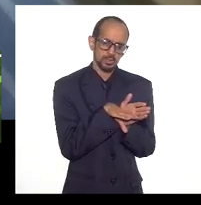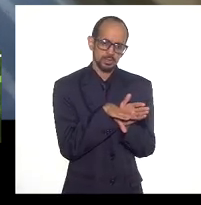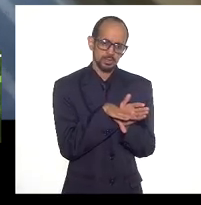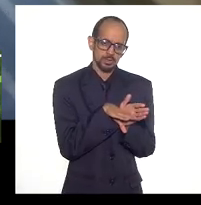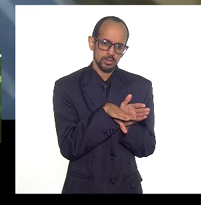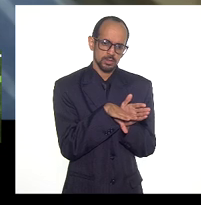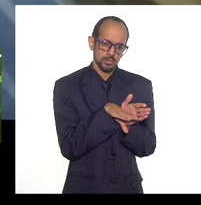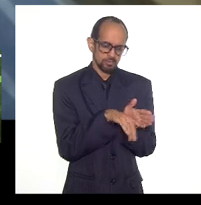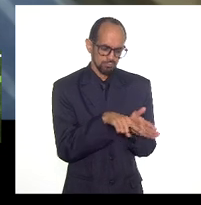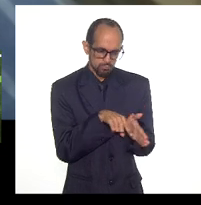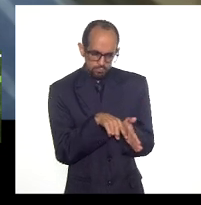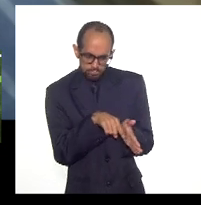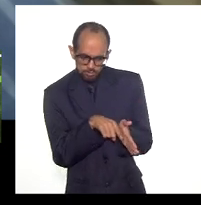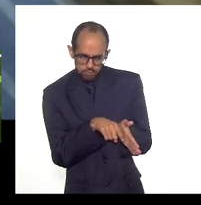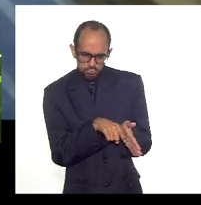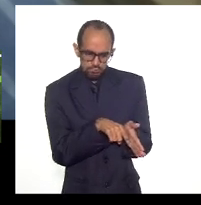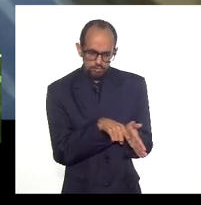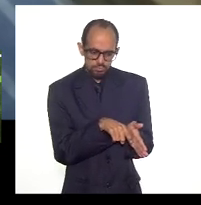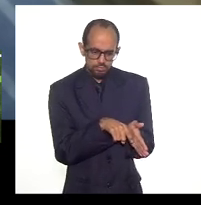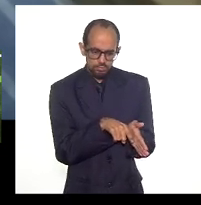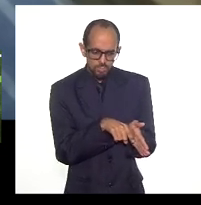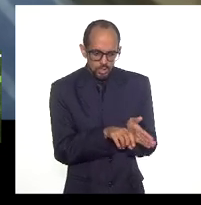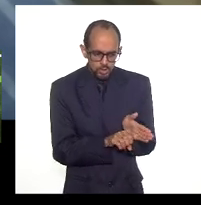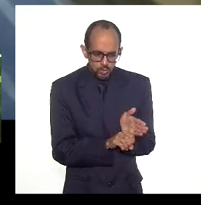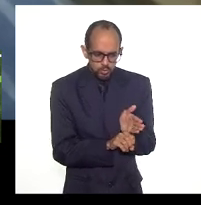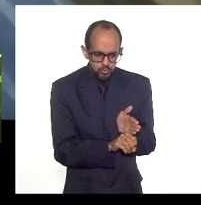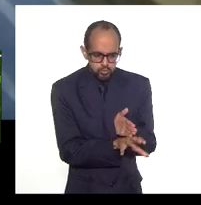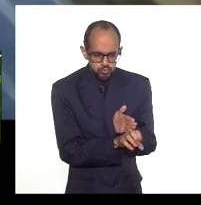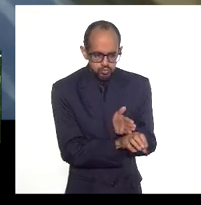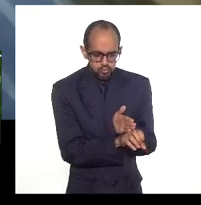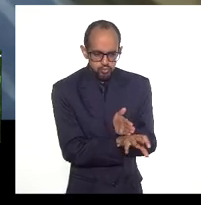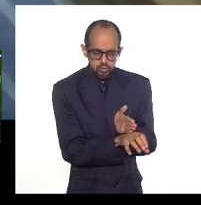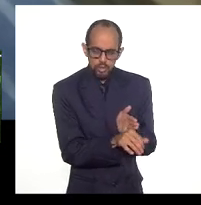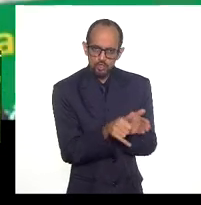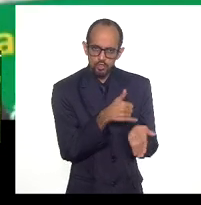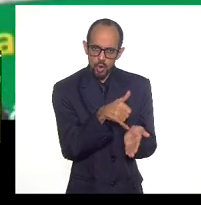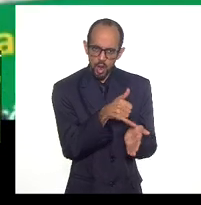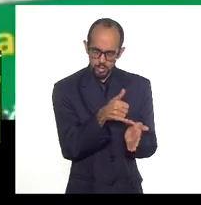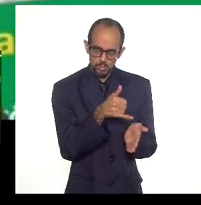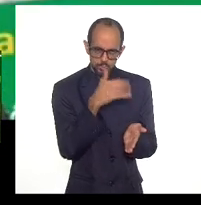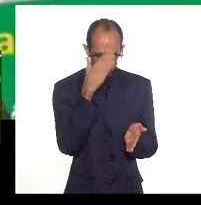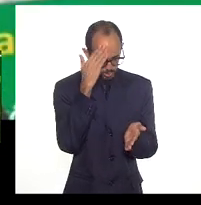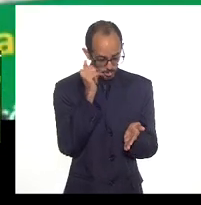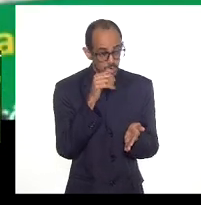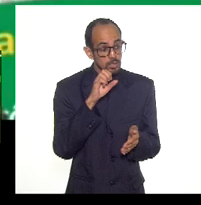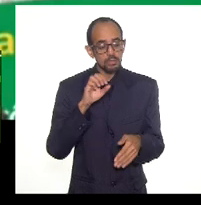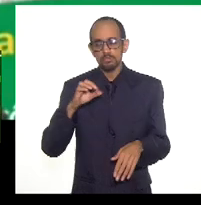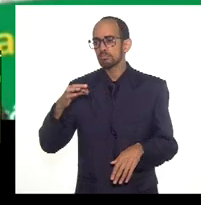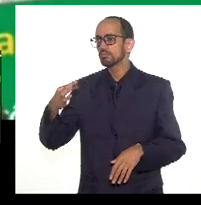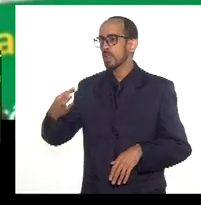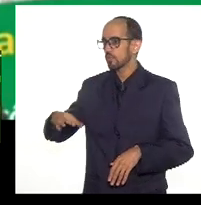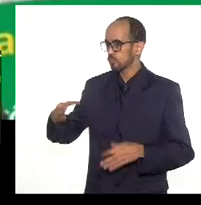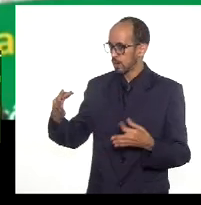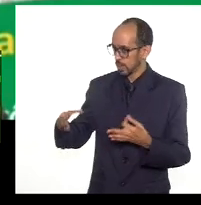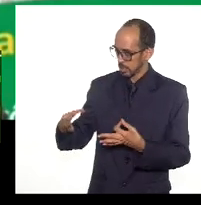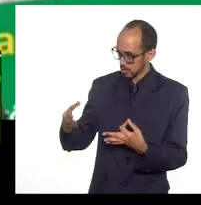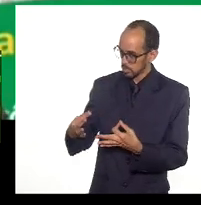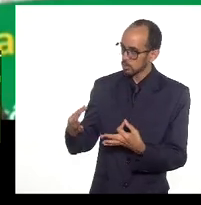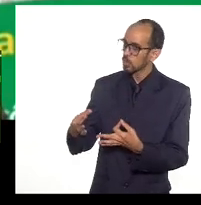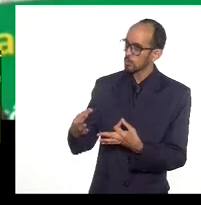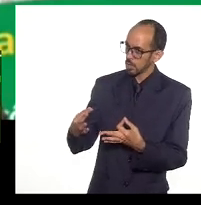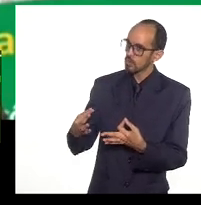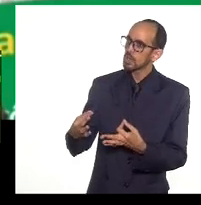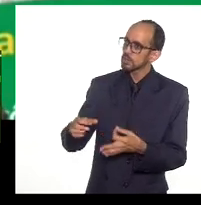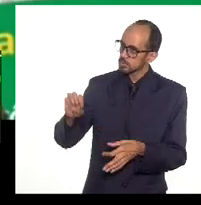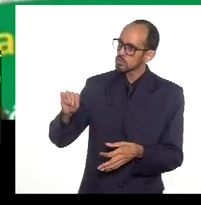medidores de vazão para fazer essa correlação? Perfeito, medidores de vazão que são